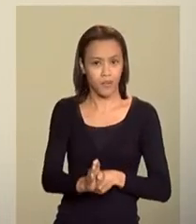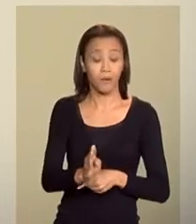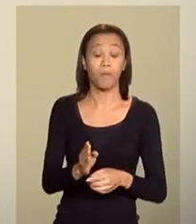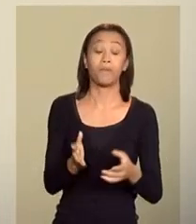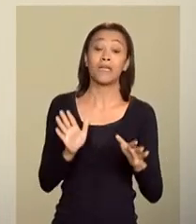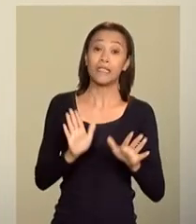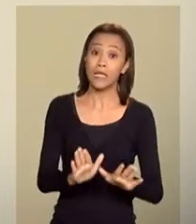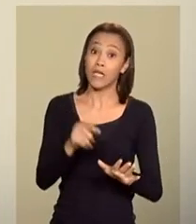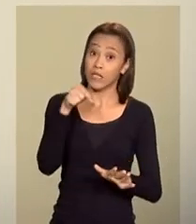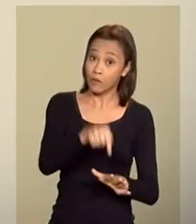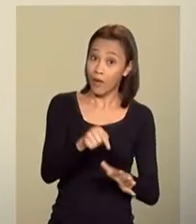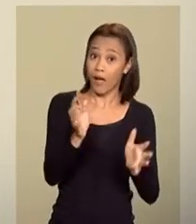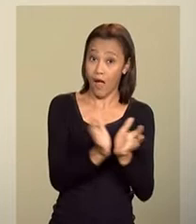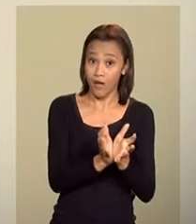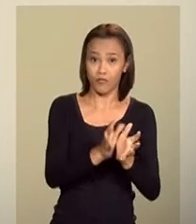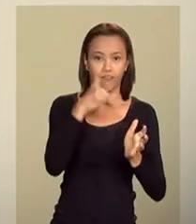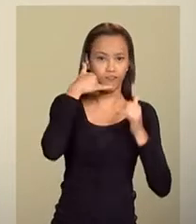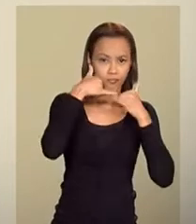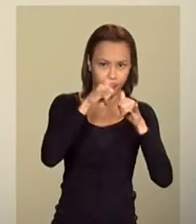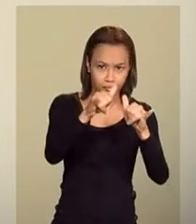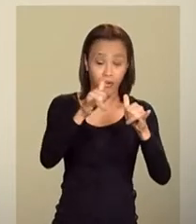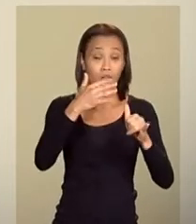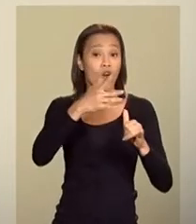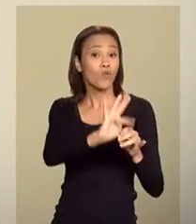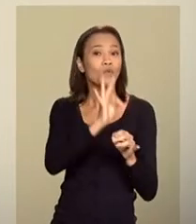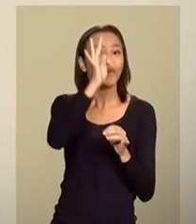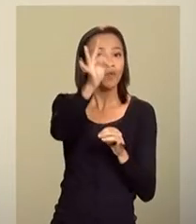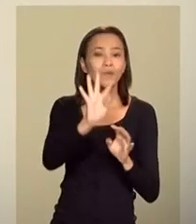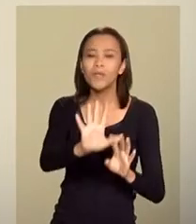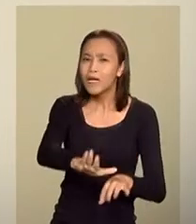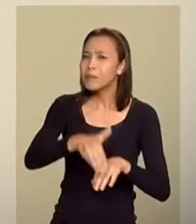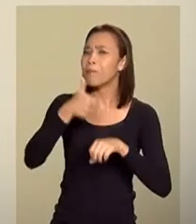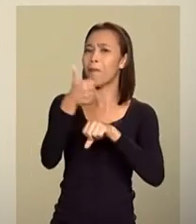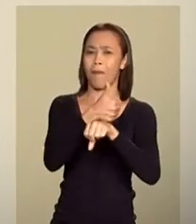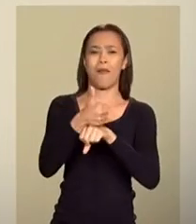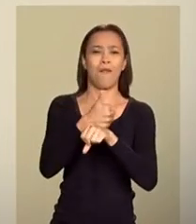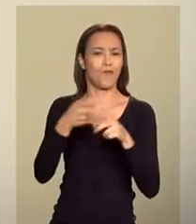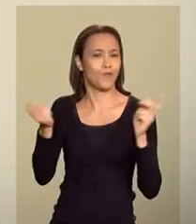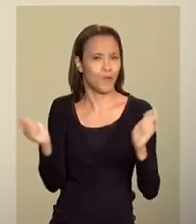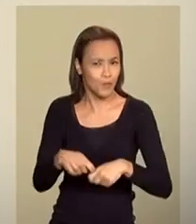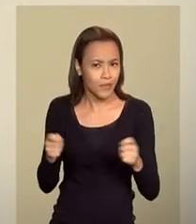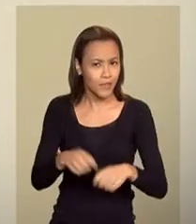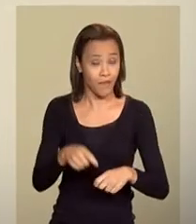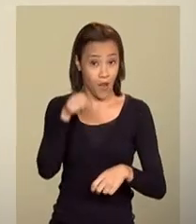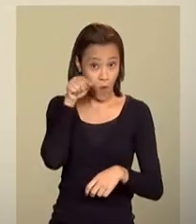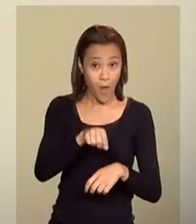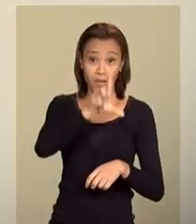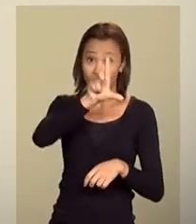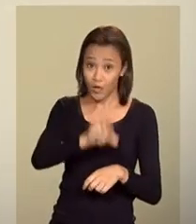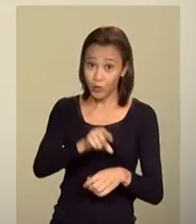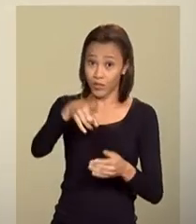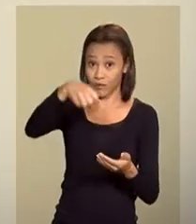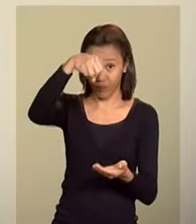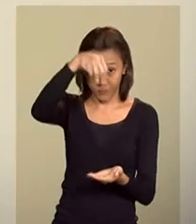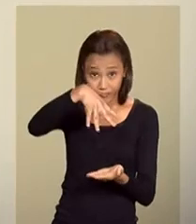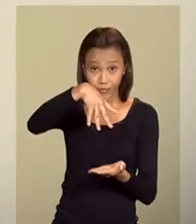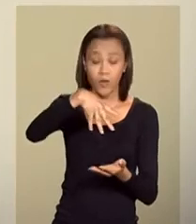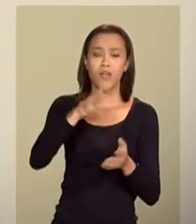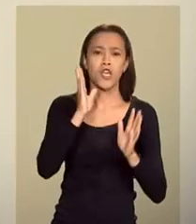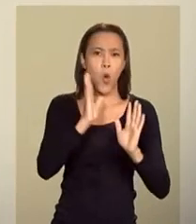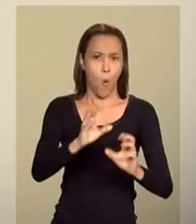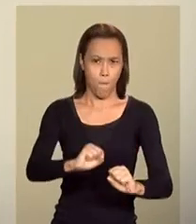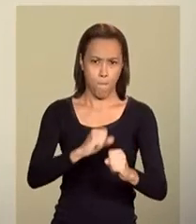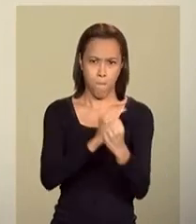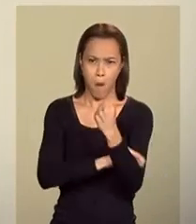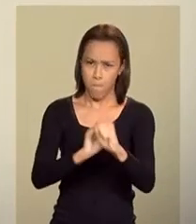no caso da energia elétrica as perspectivas são as melhores possíveis com essa redução de tarifa o Brasil que já